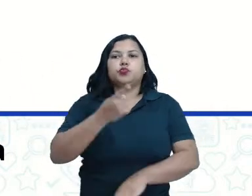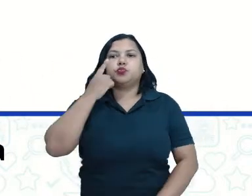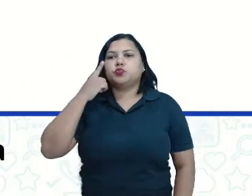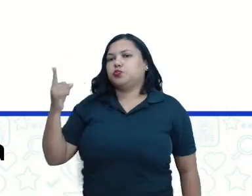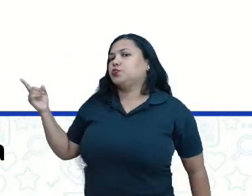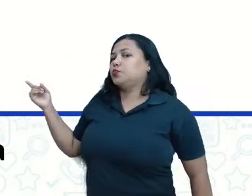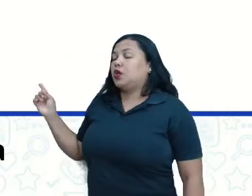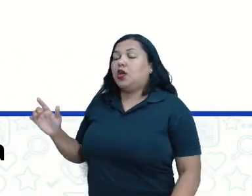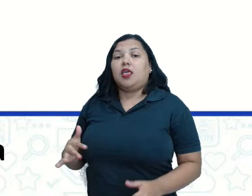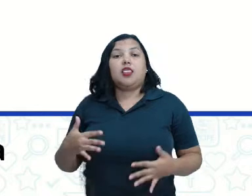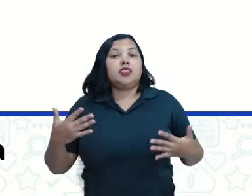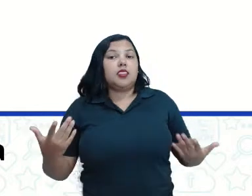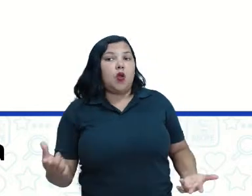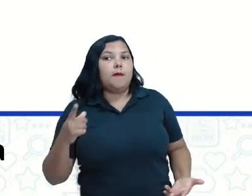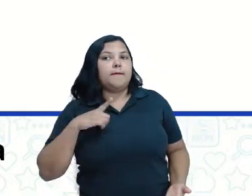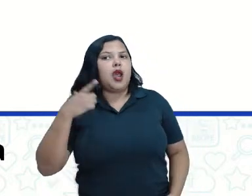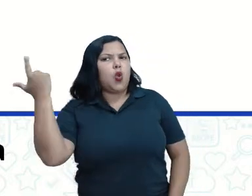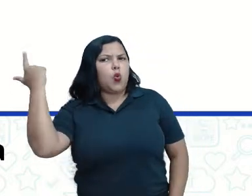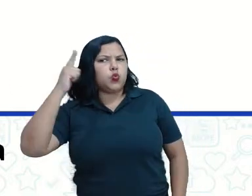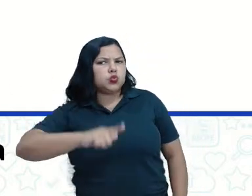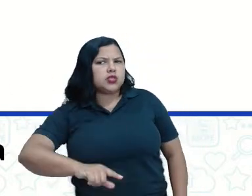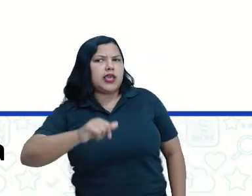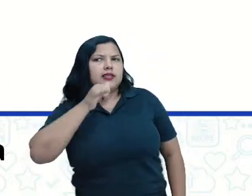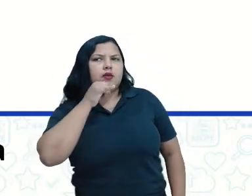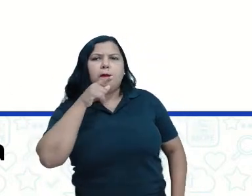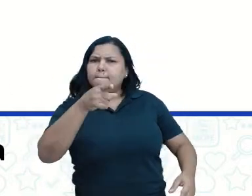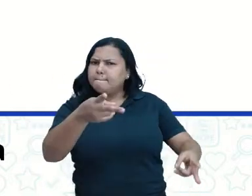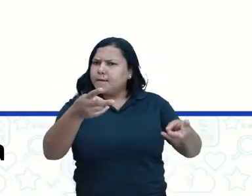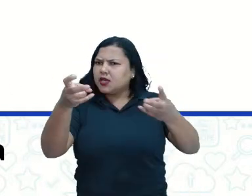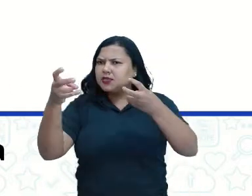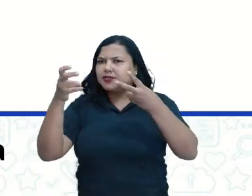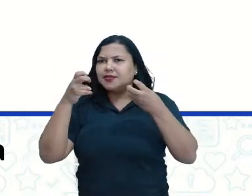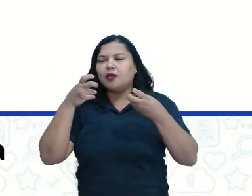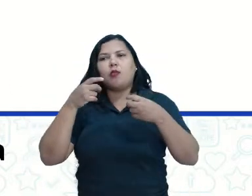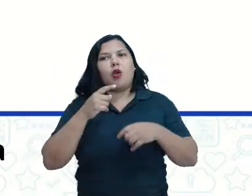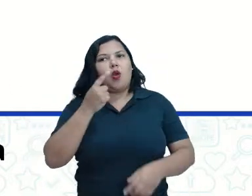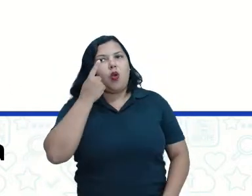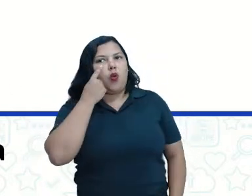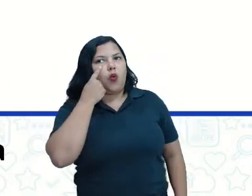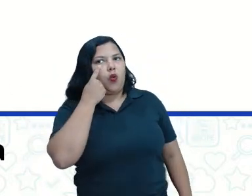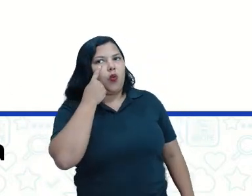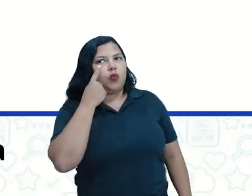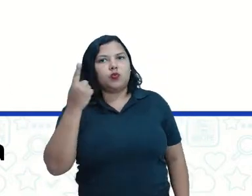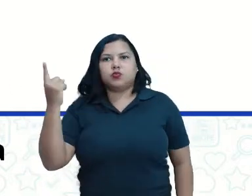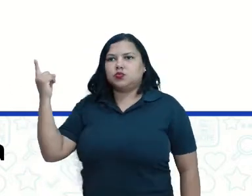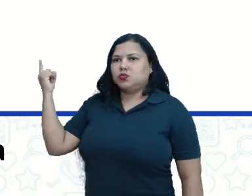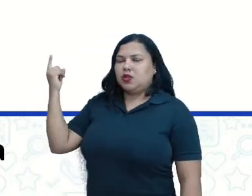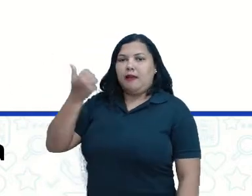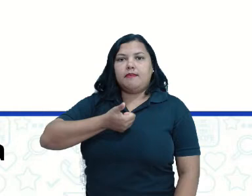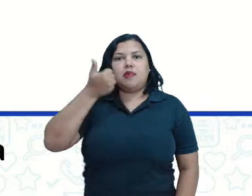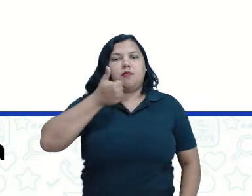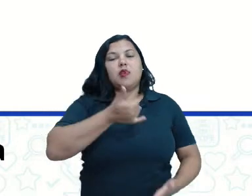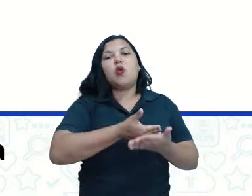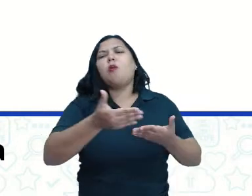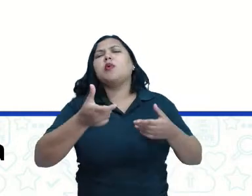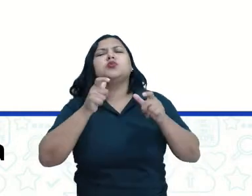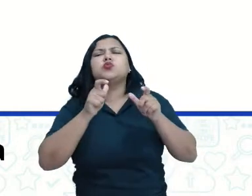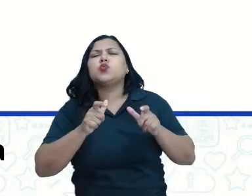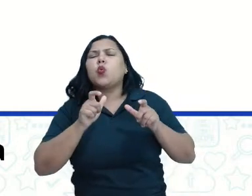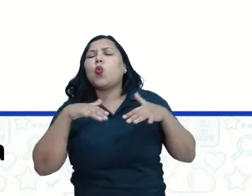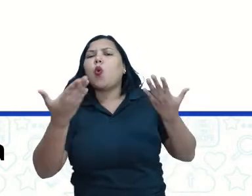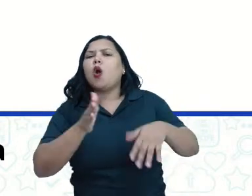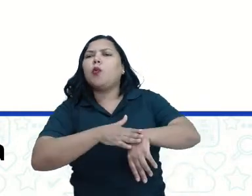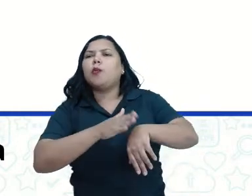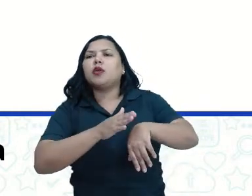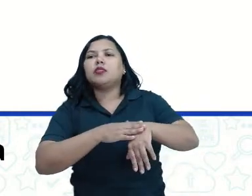Ou seja, para ela chegar ao sucesso, você pode contar com o tempo aqui, né? Porque veja, essa primeira música aqui de Justin Bieber, que